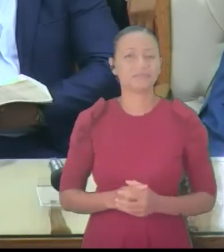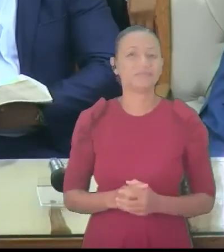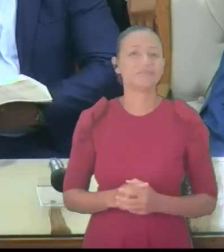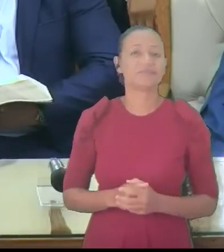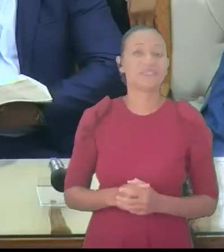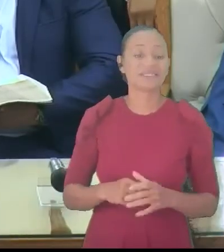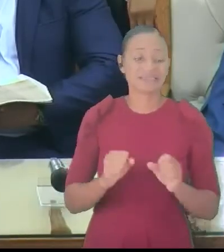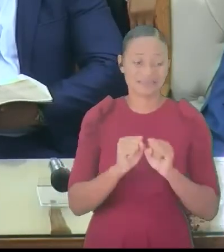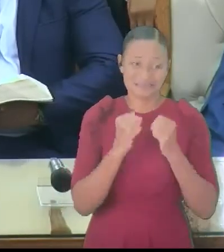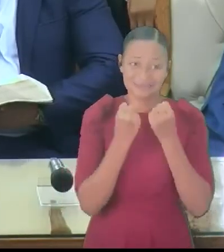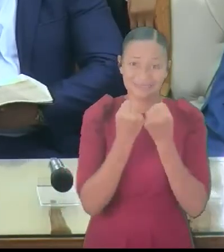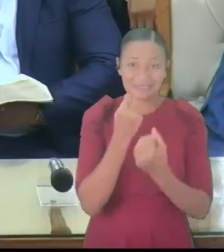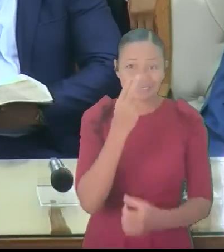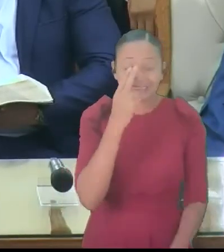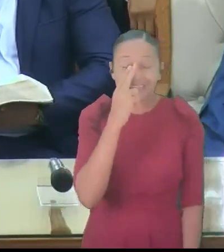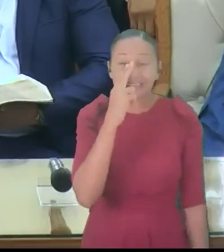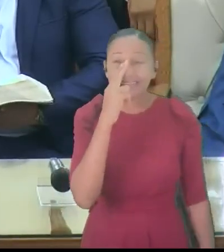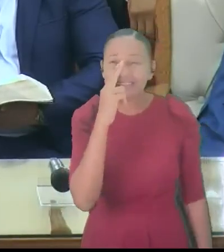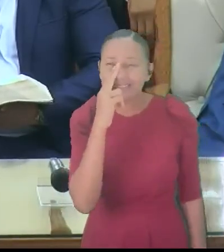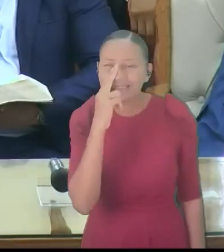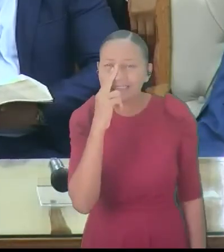Seminários evangélicos.